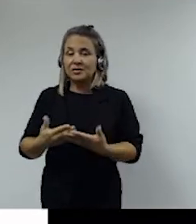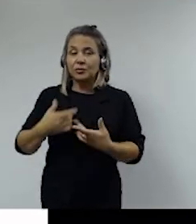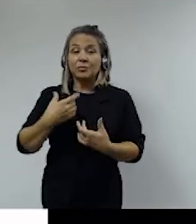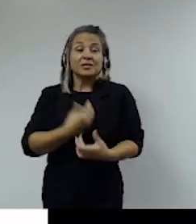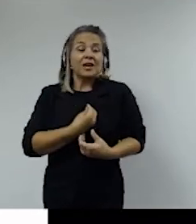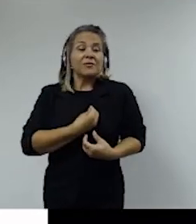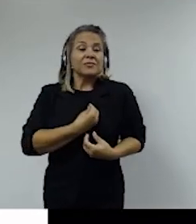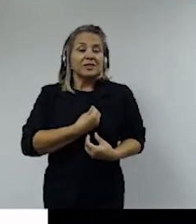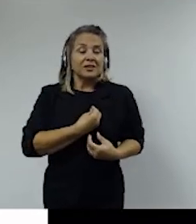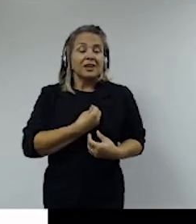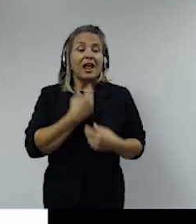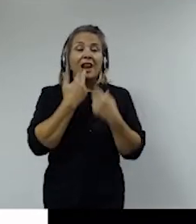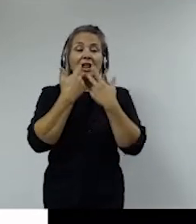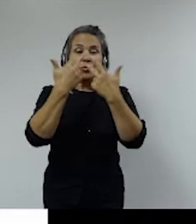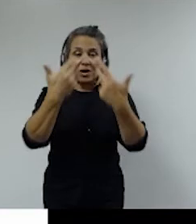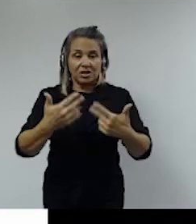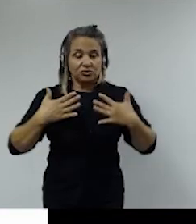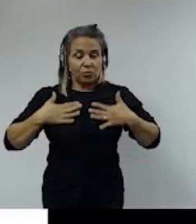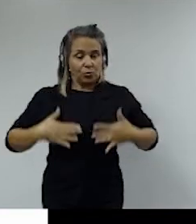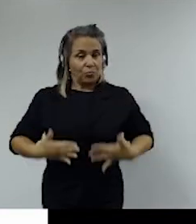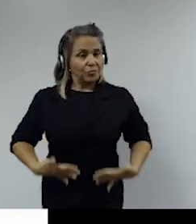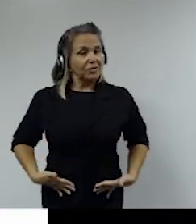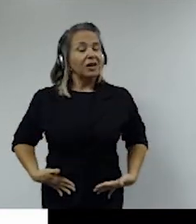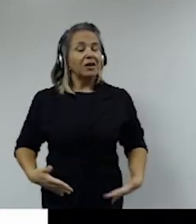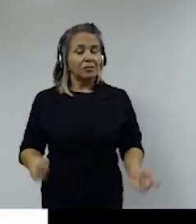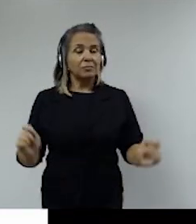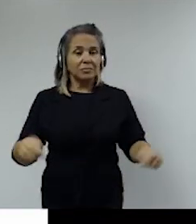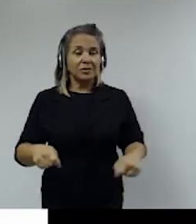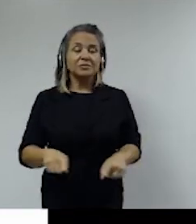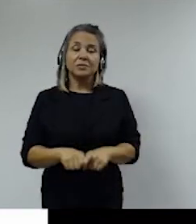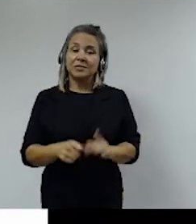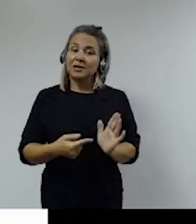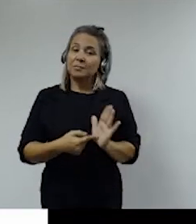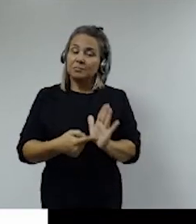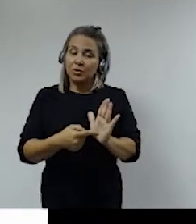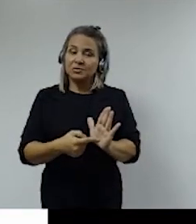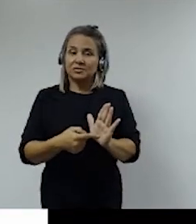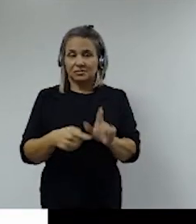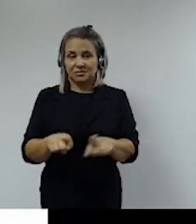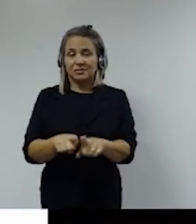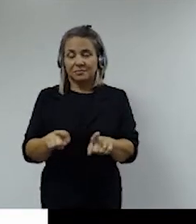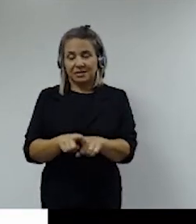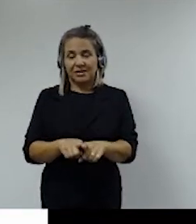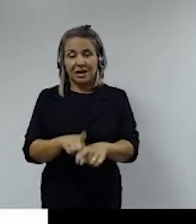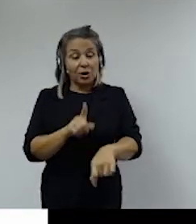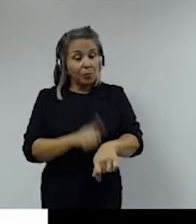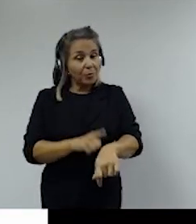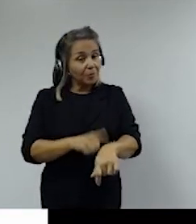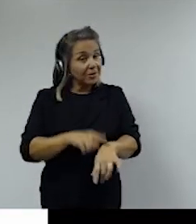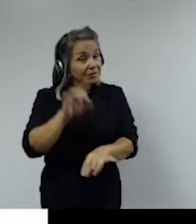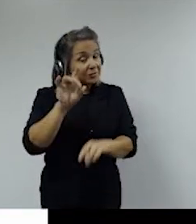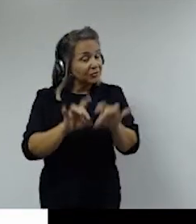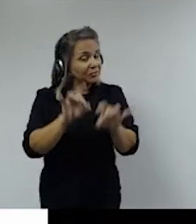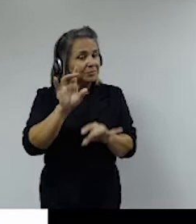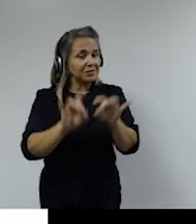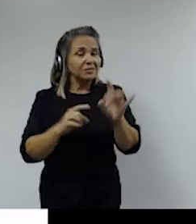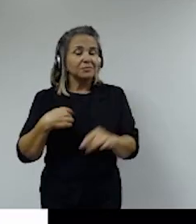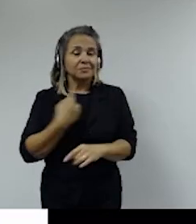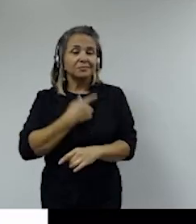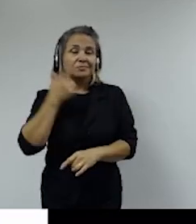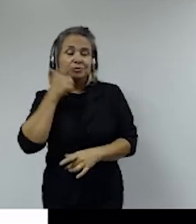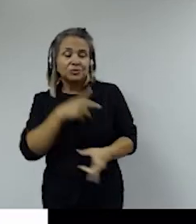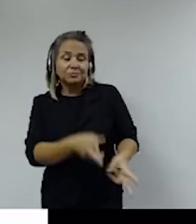comportando. Inclusive, a linguagem corporal daquela pessoa custodiada muitas vezes diz muito para a gente. Então, realmente, um momento privilegiadíssimo para a gente